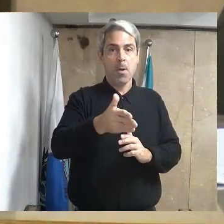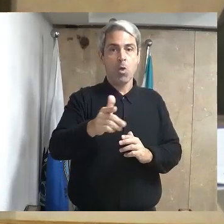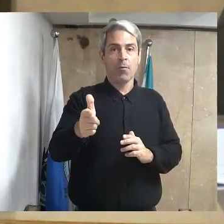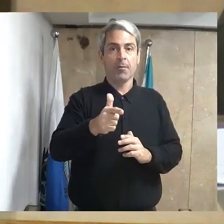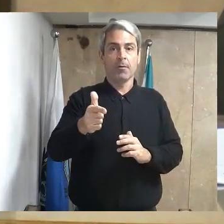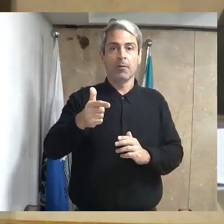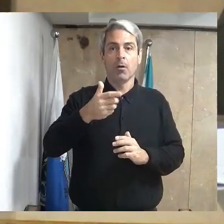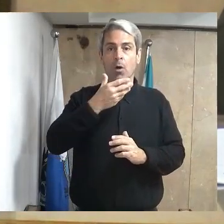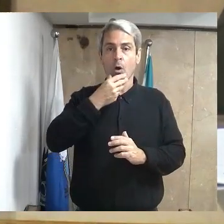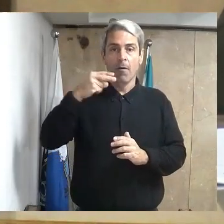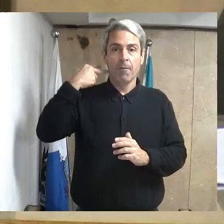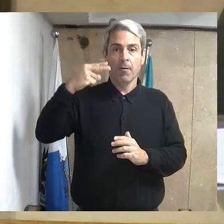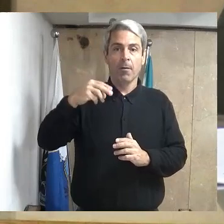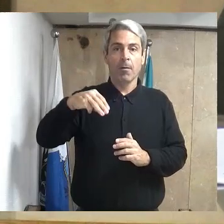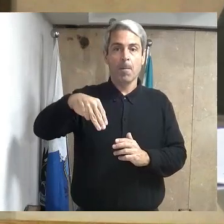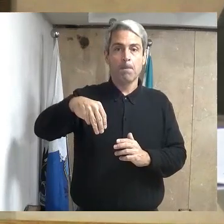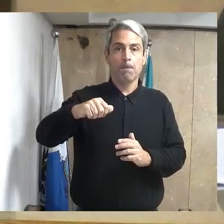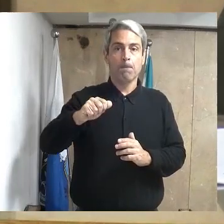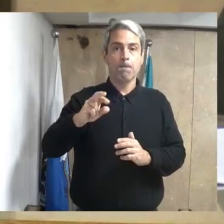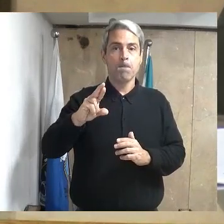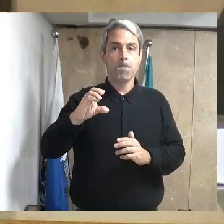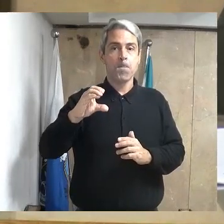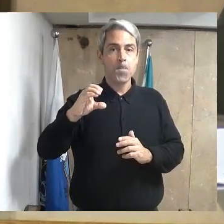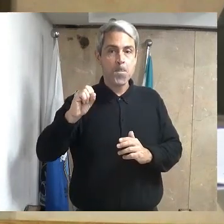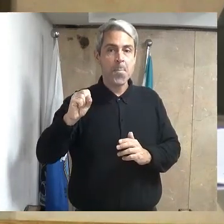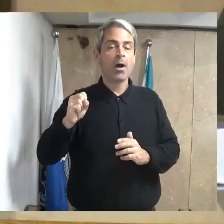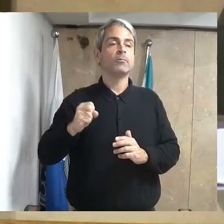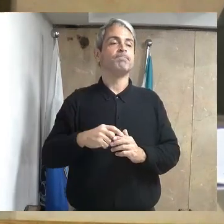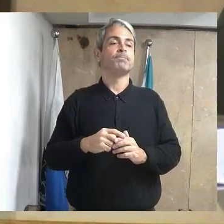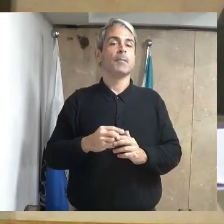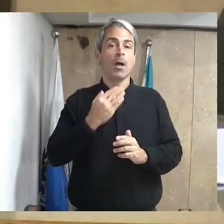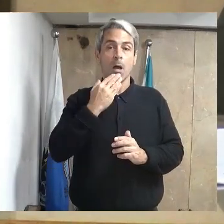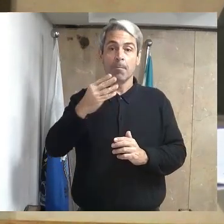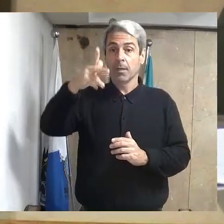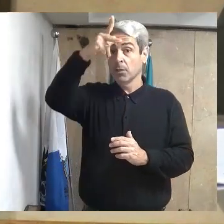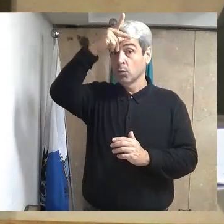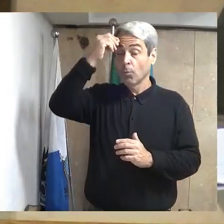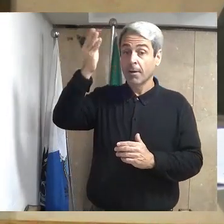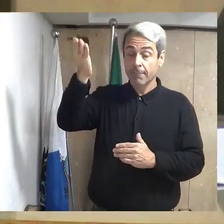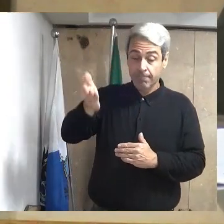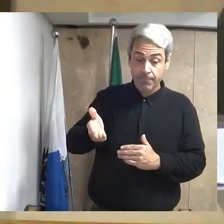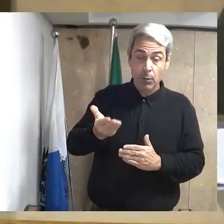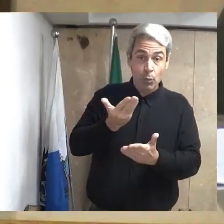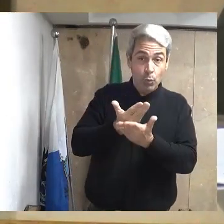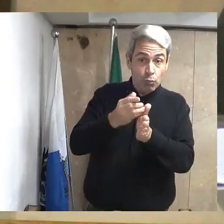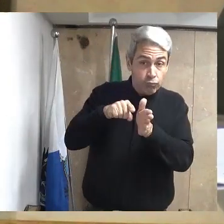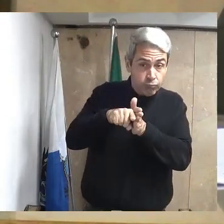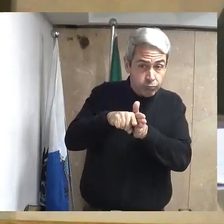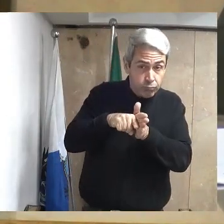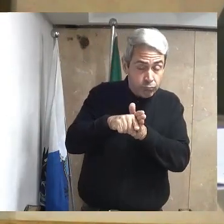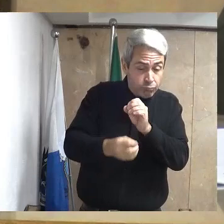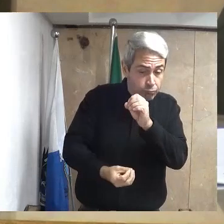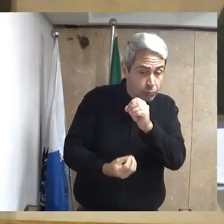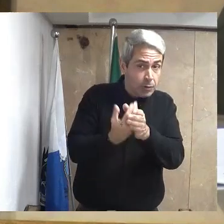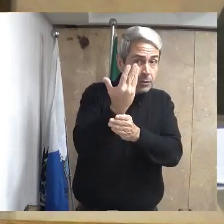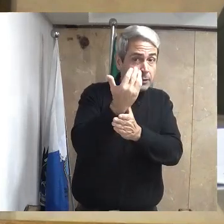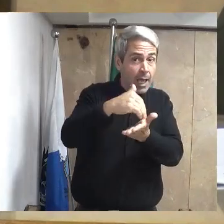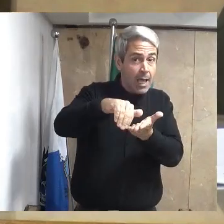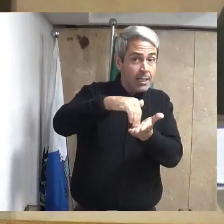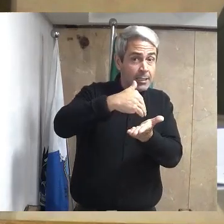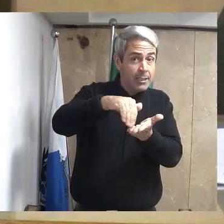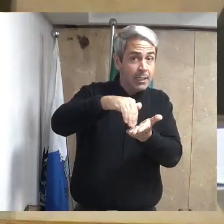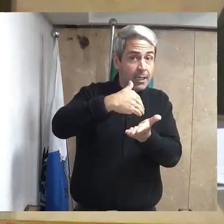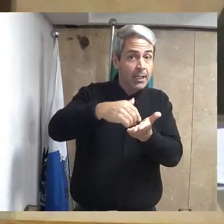5027/2022, do excelentíssimo senhor vereador Marcos Paulo Barbosa Tavares, solicitando ao excelentíssimo prefeito um estudo no sentido de criar a Secretaria Municipal